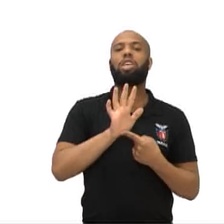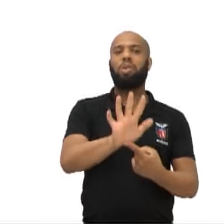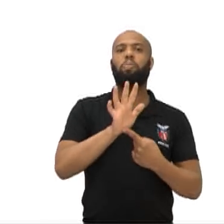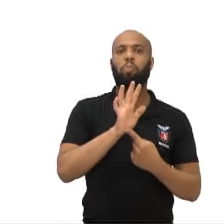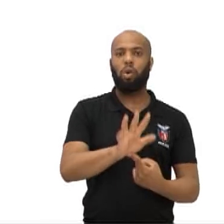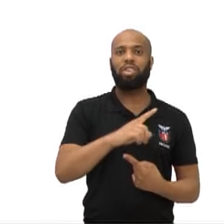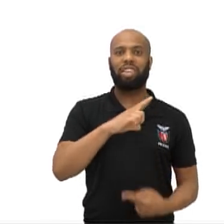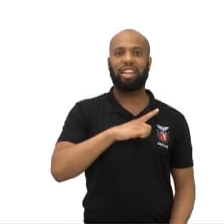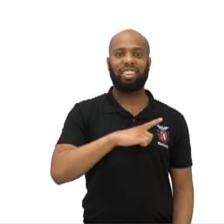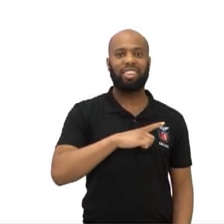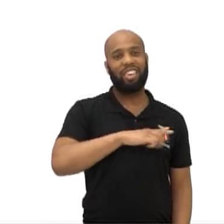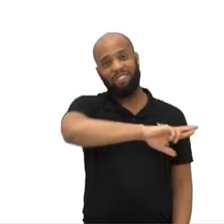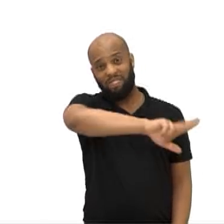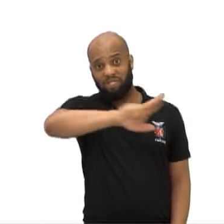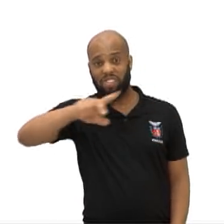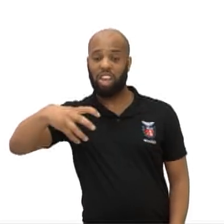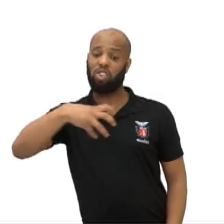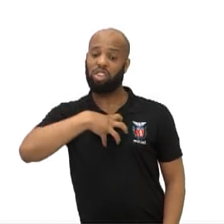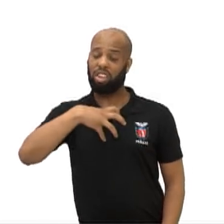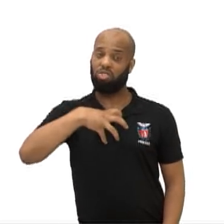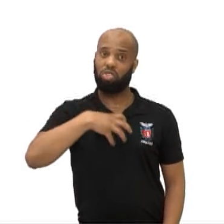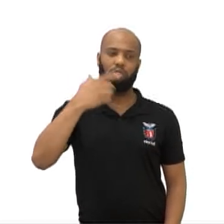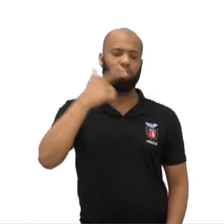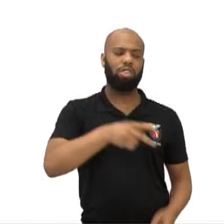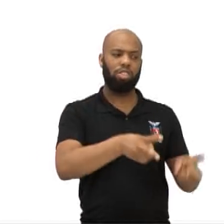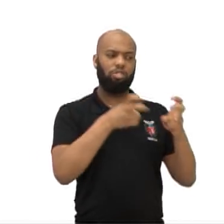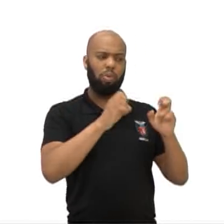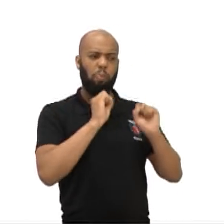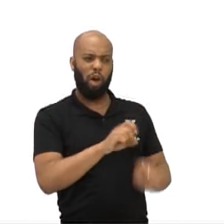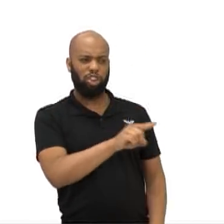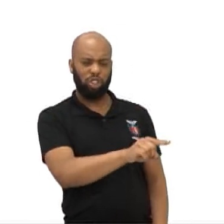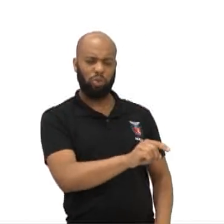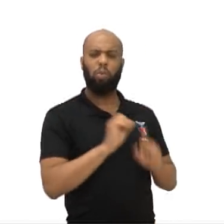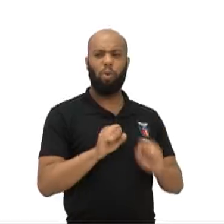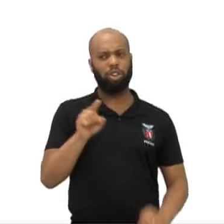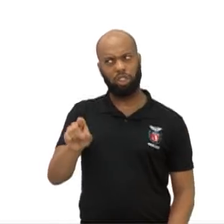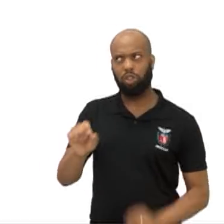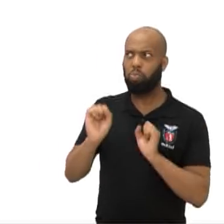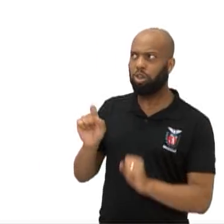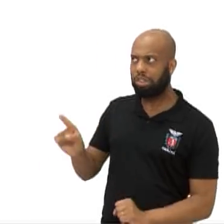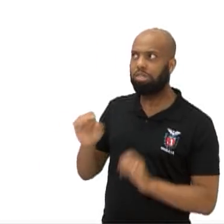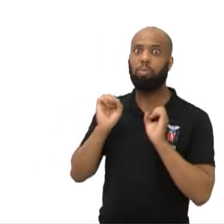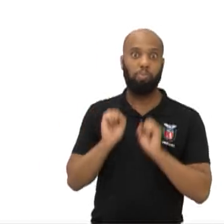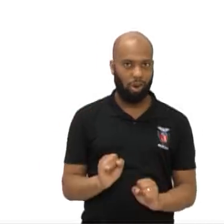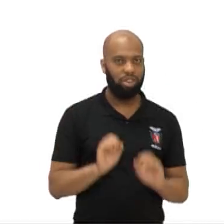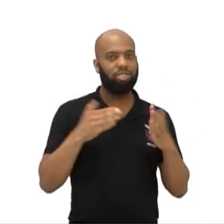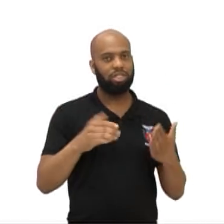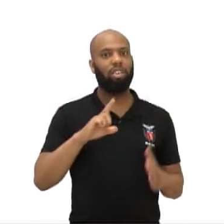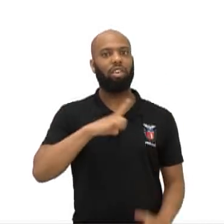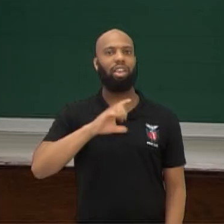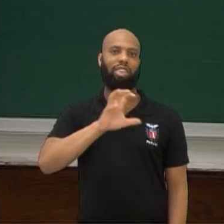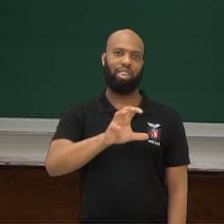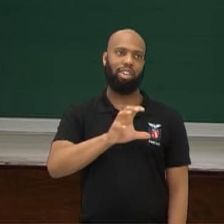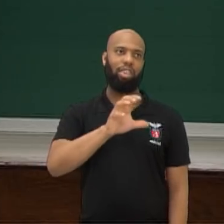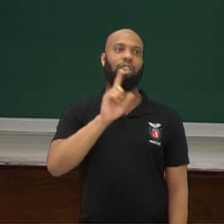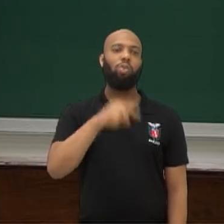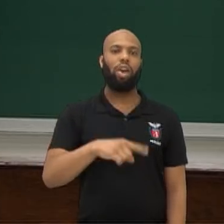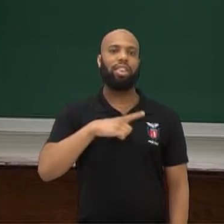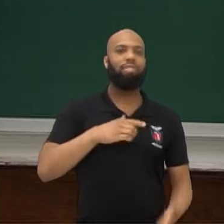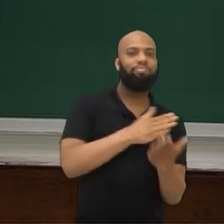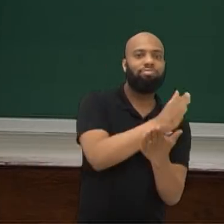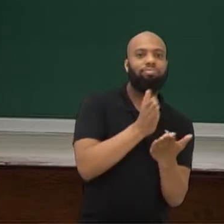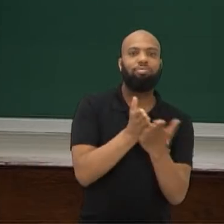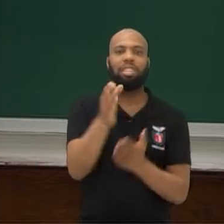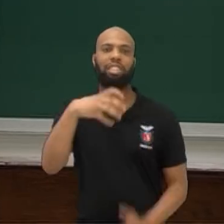expressam mais de uma acepção ou entendimento possível, né? Então, a ambiguidade, ela traz uma duplicidade